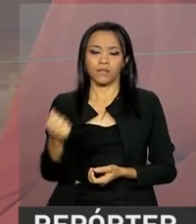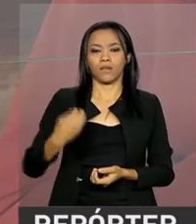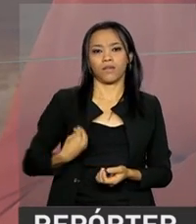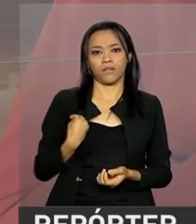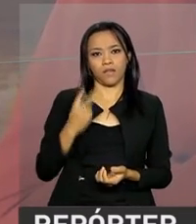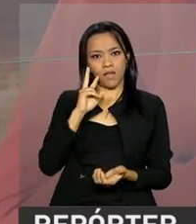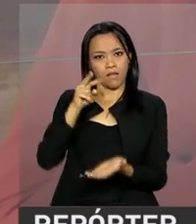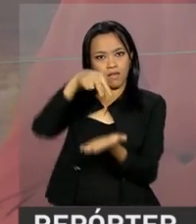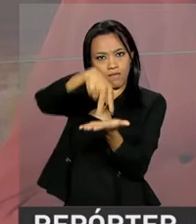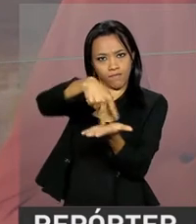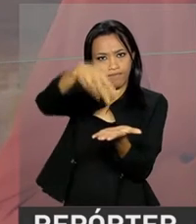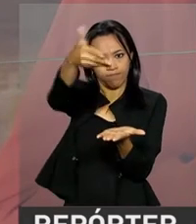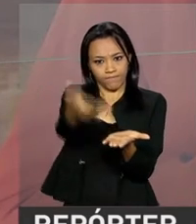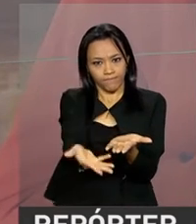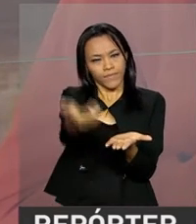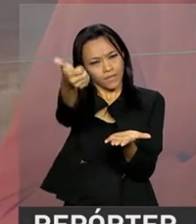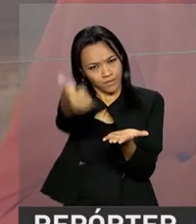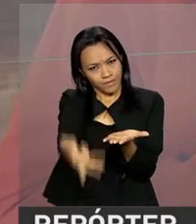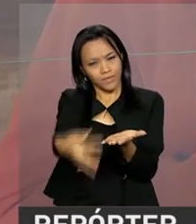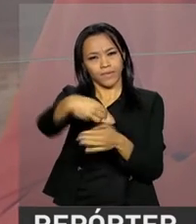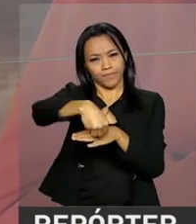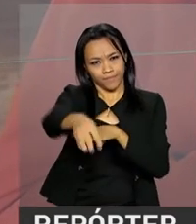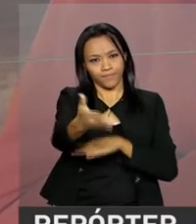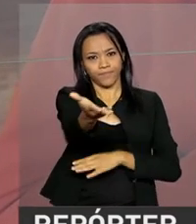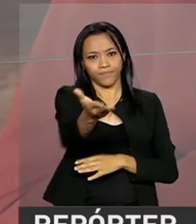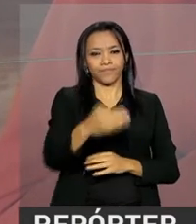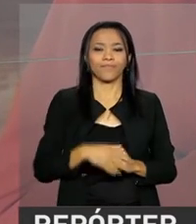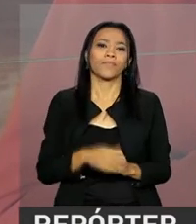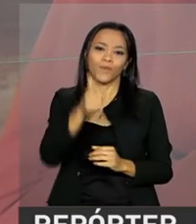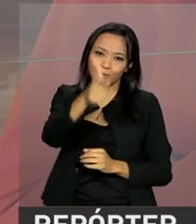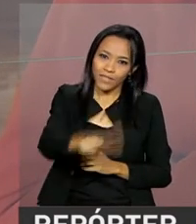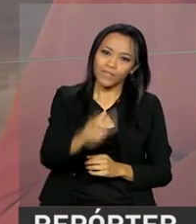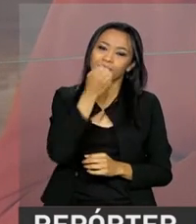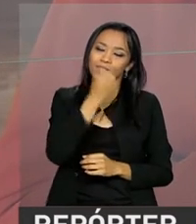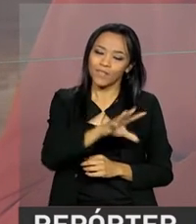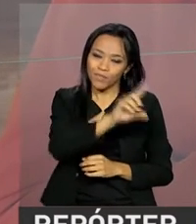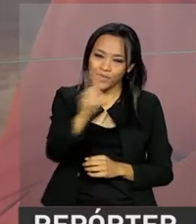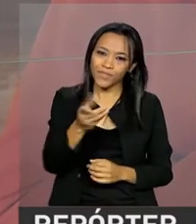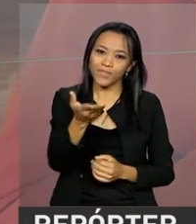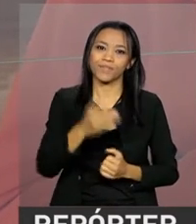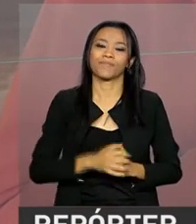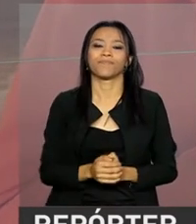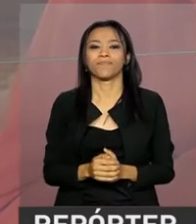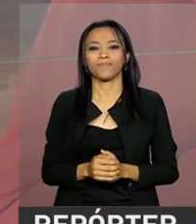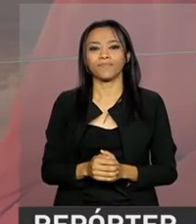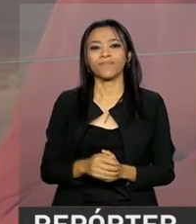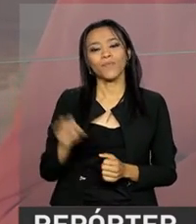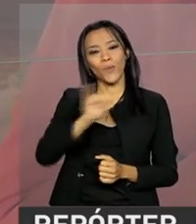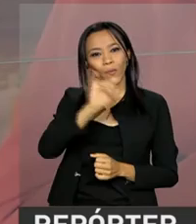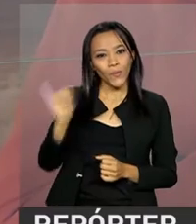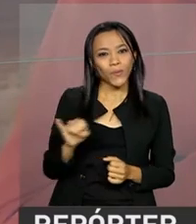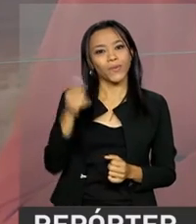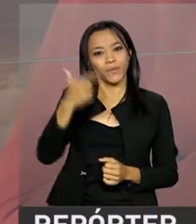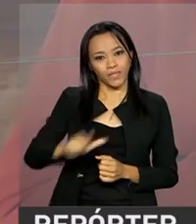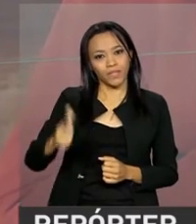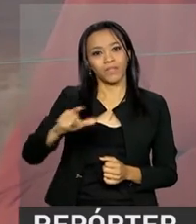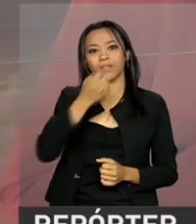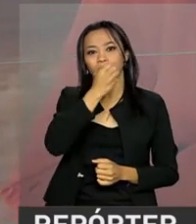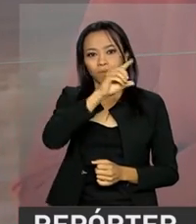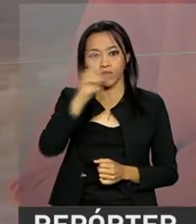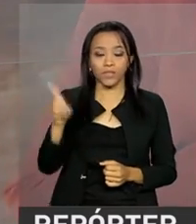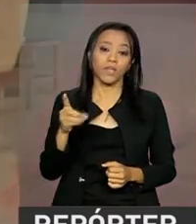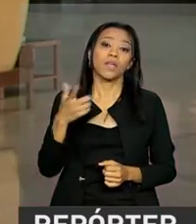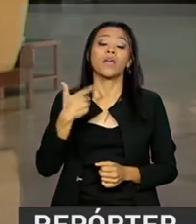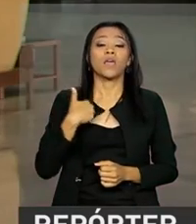no palácio do planalto e tem as informações para a gente sair dessa mais uma vez bom dia pra você falar leandro novamente bom dia